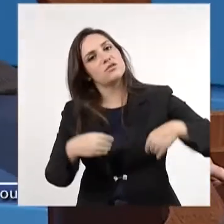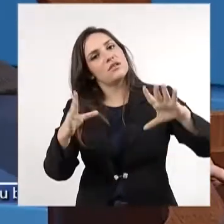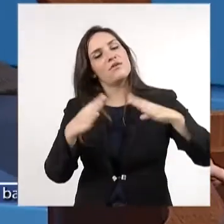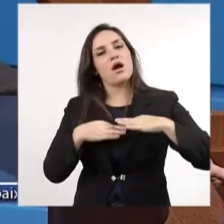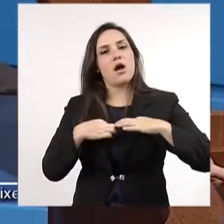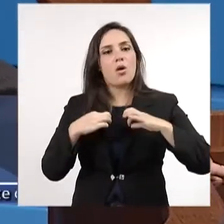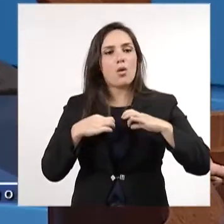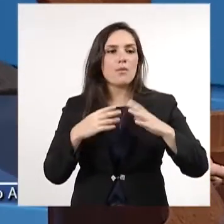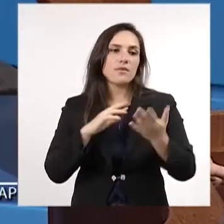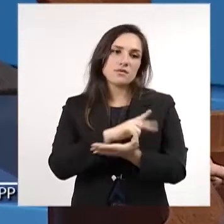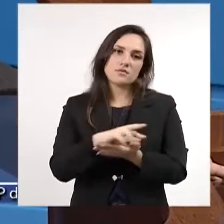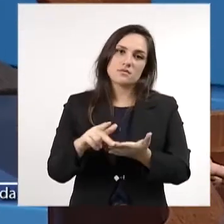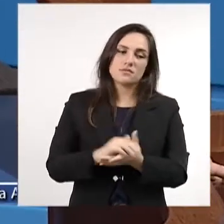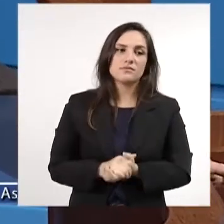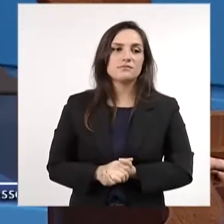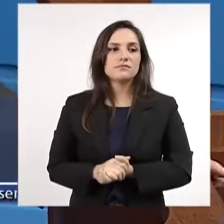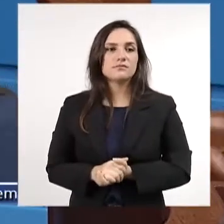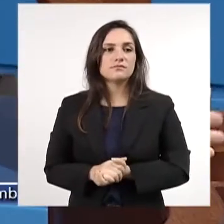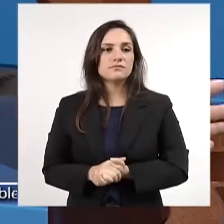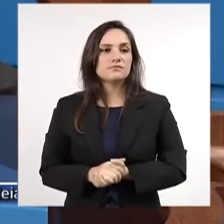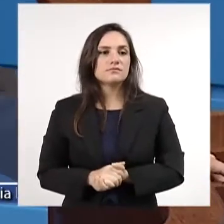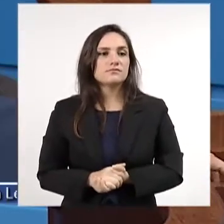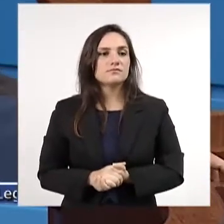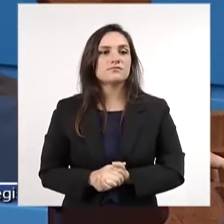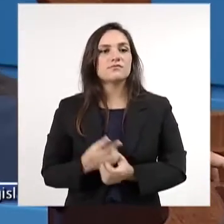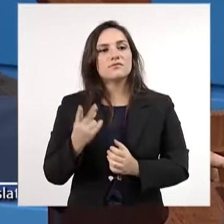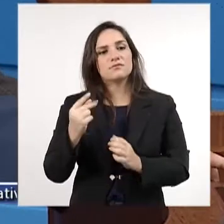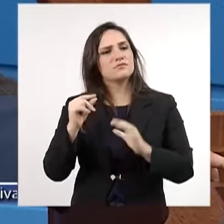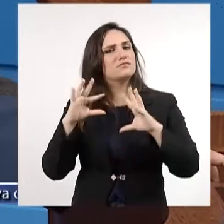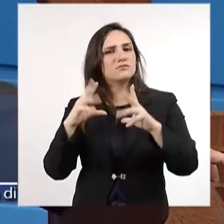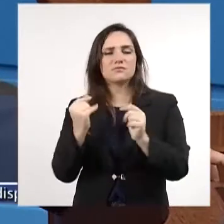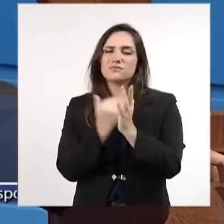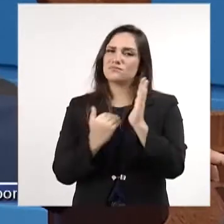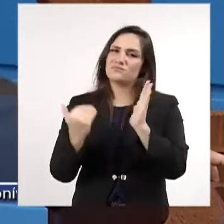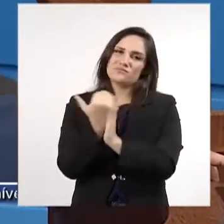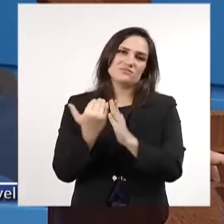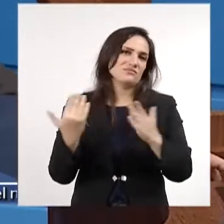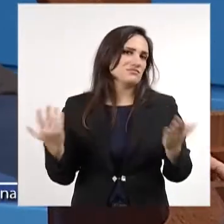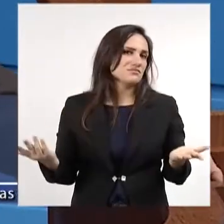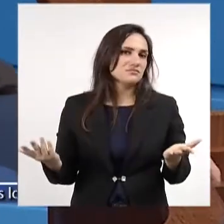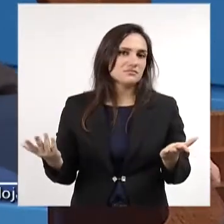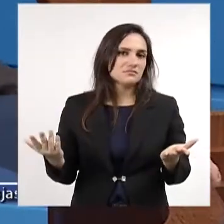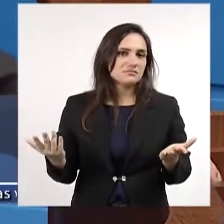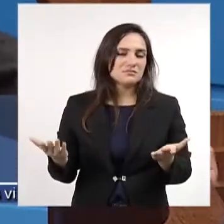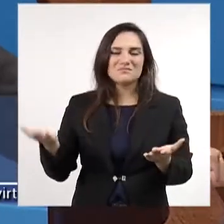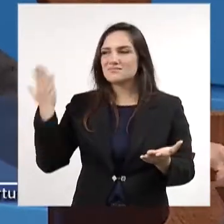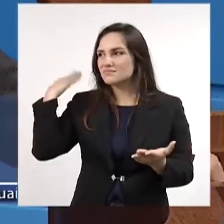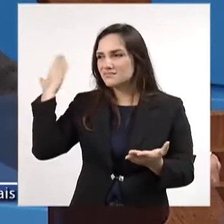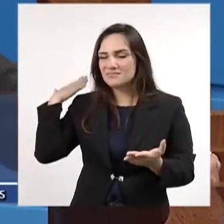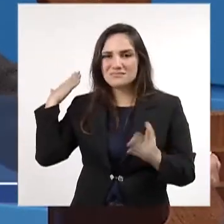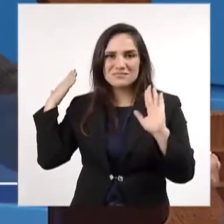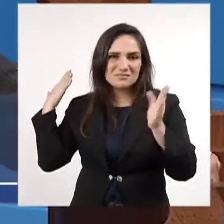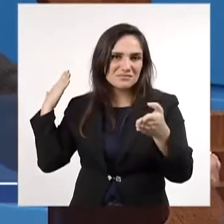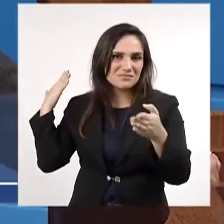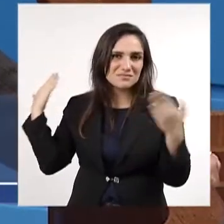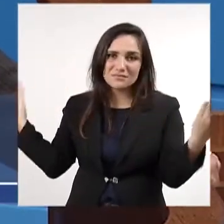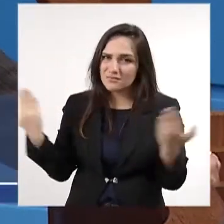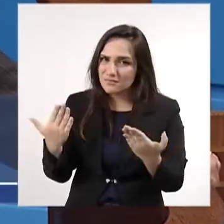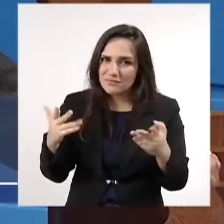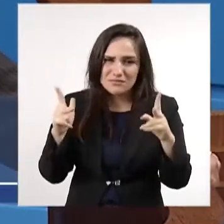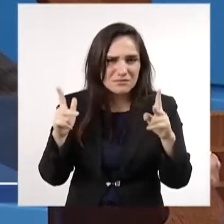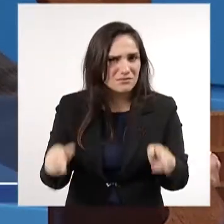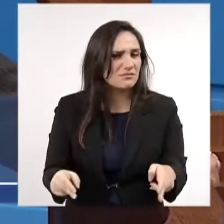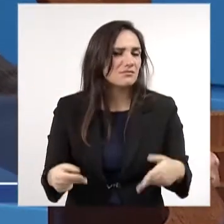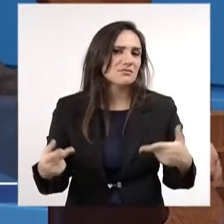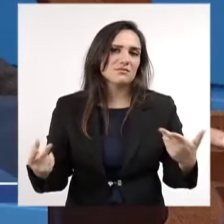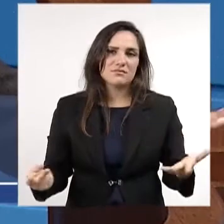vestiário, enfim, aumenta o preço de tudo. Sempre foi assim, não vai ser diferente com